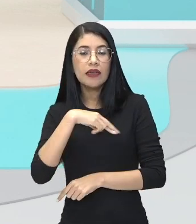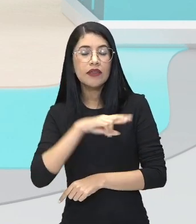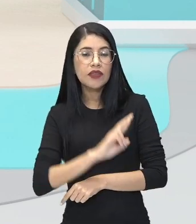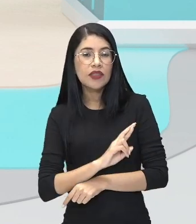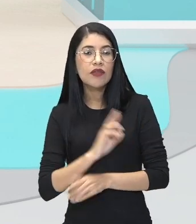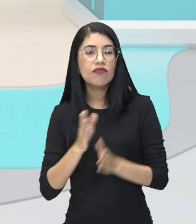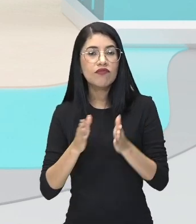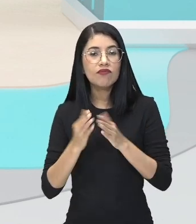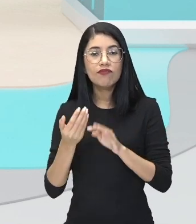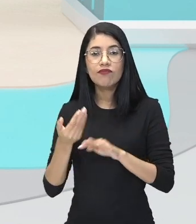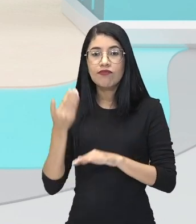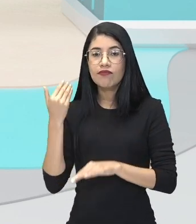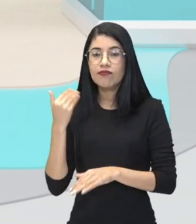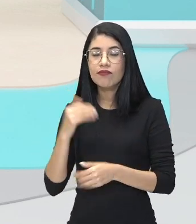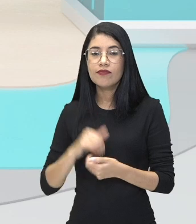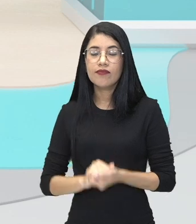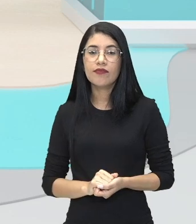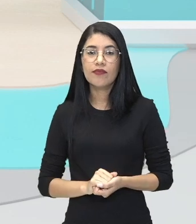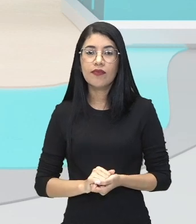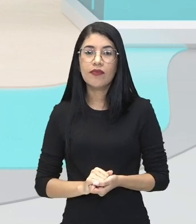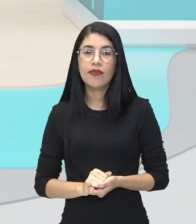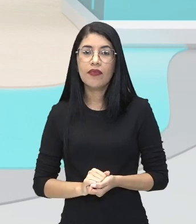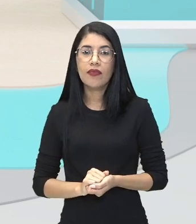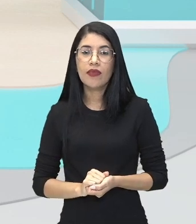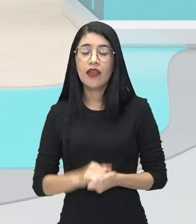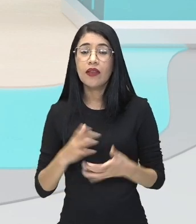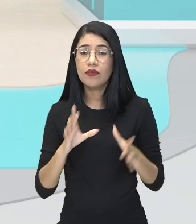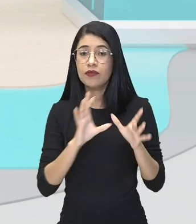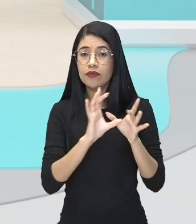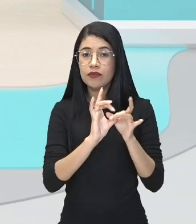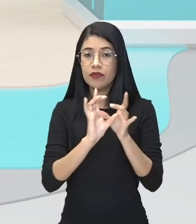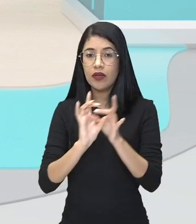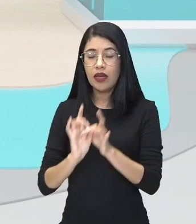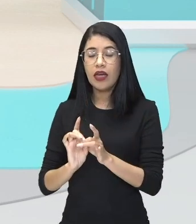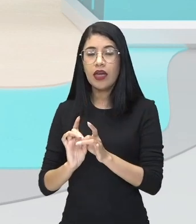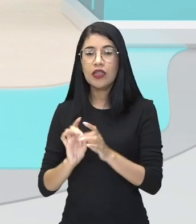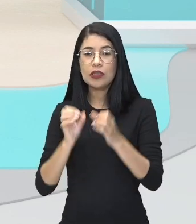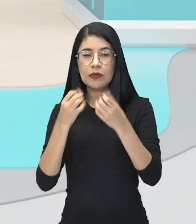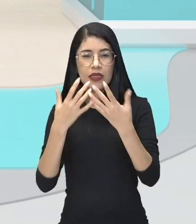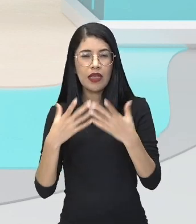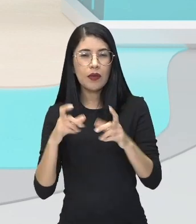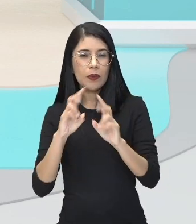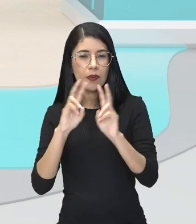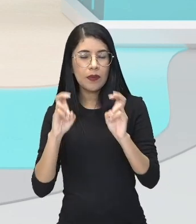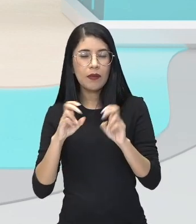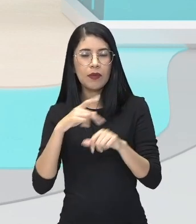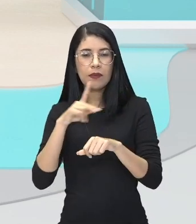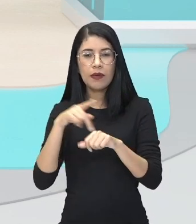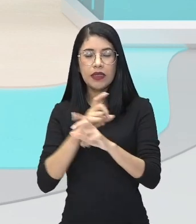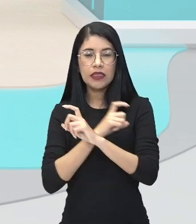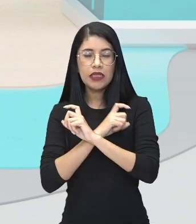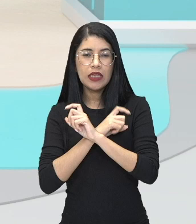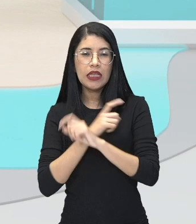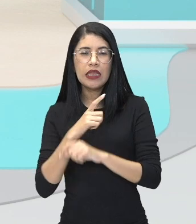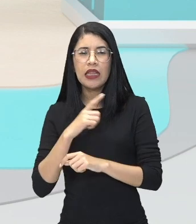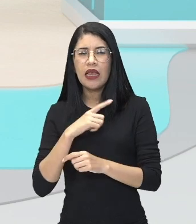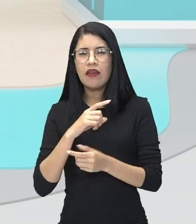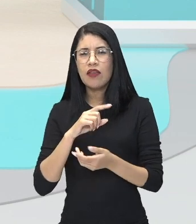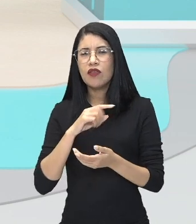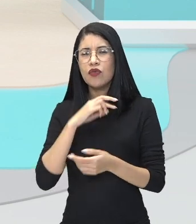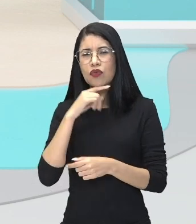desse período. Então, dentro desse contexto, falar sobre o Egito é falar sobre suposições,